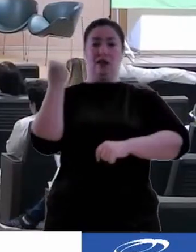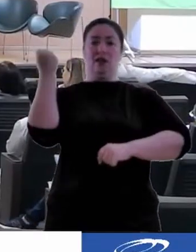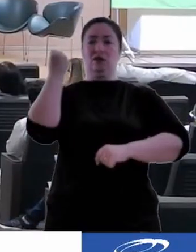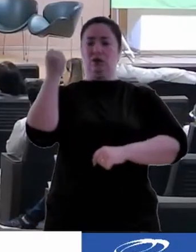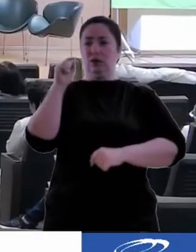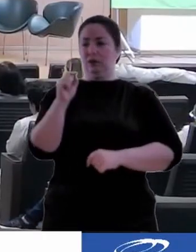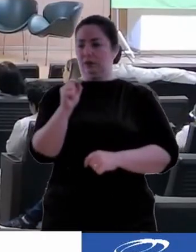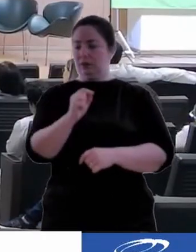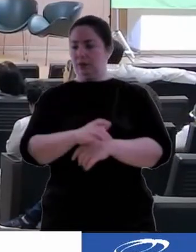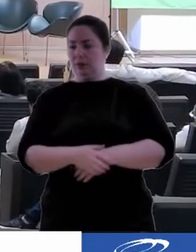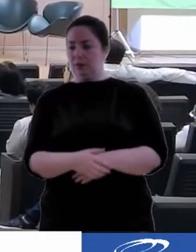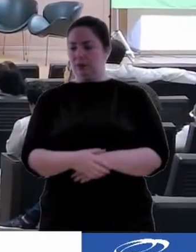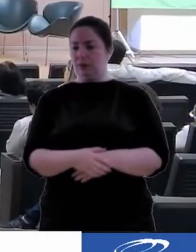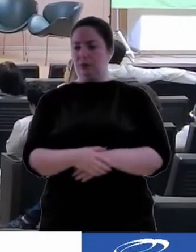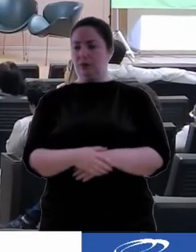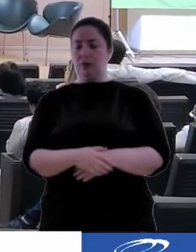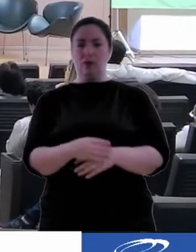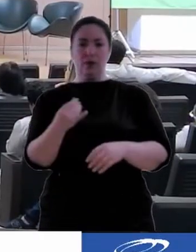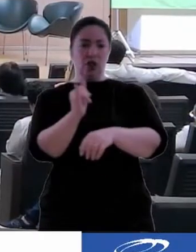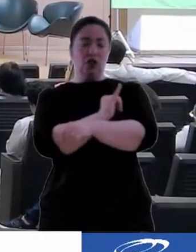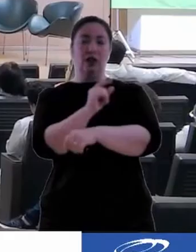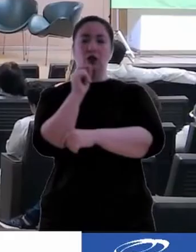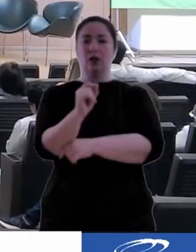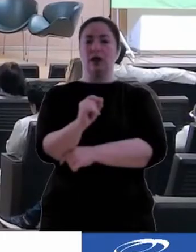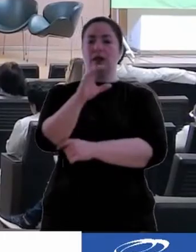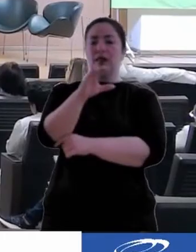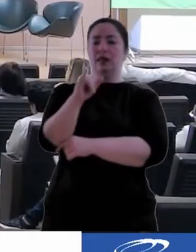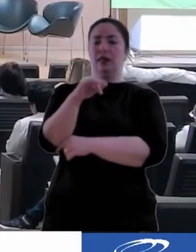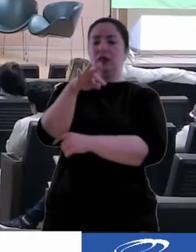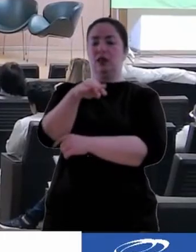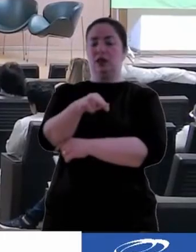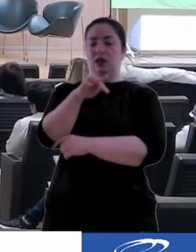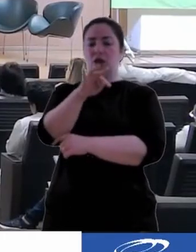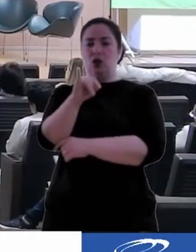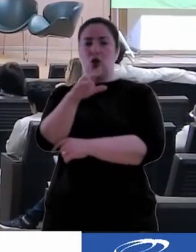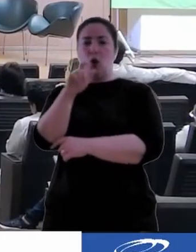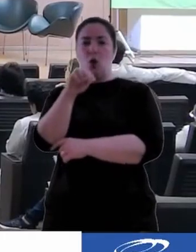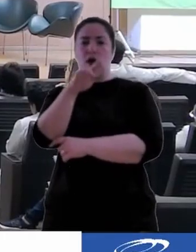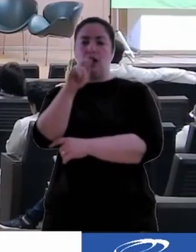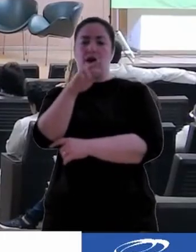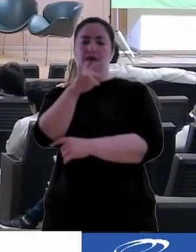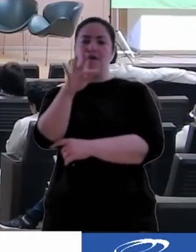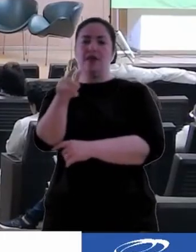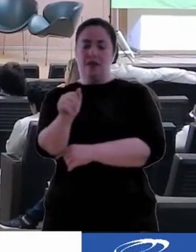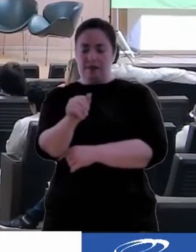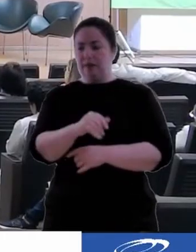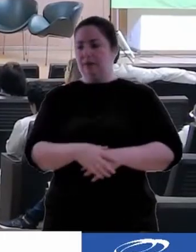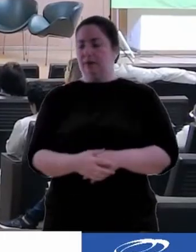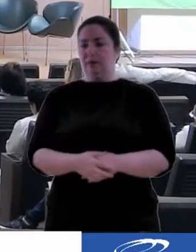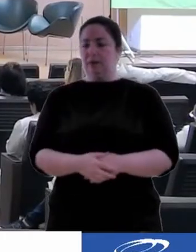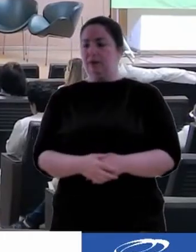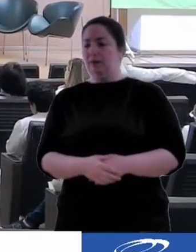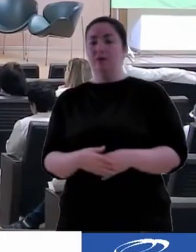leucócitos marcados. Então, essa é uma grande limitação dos testes de medicina nuclear de um modo geral, né? Porque eles